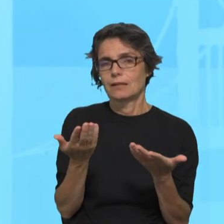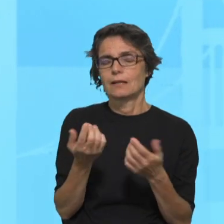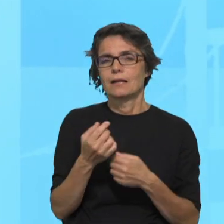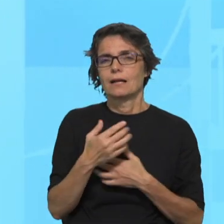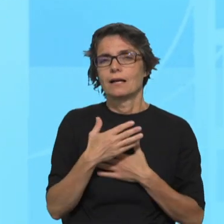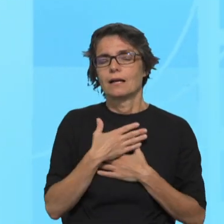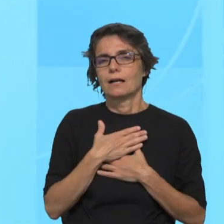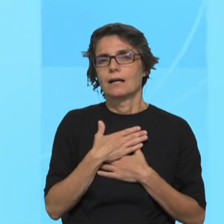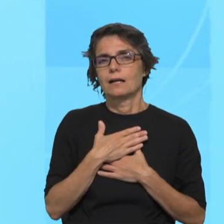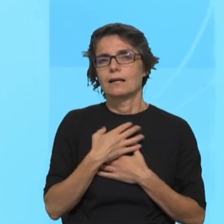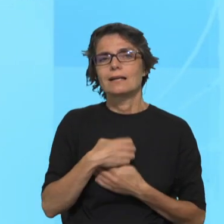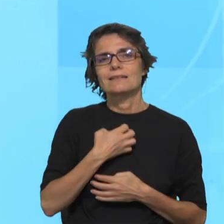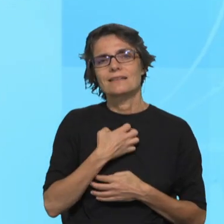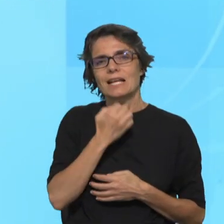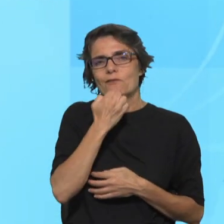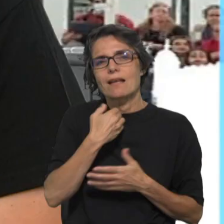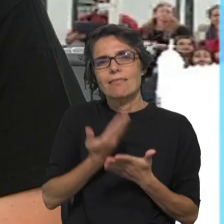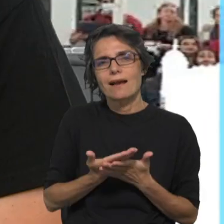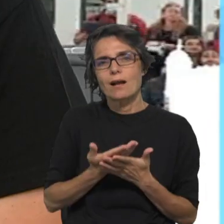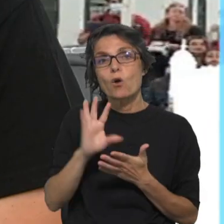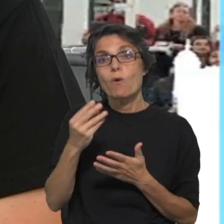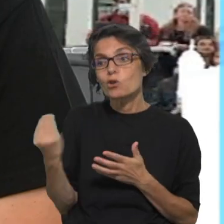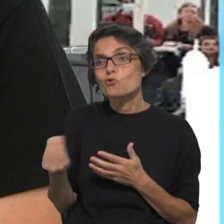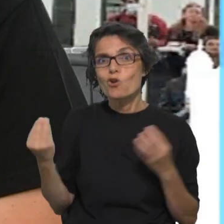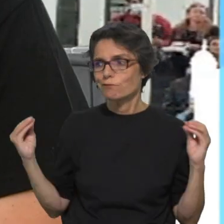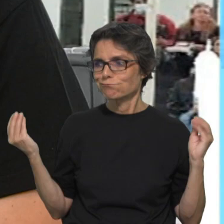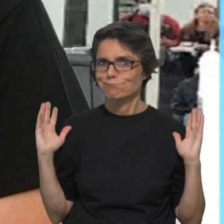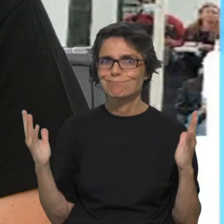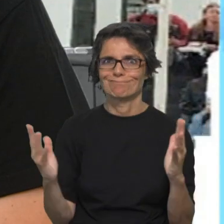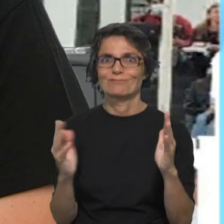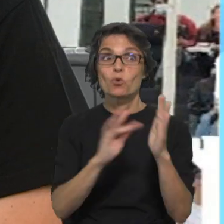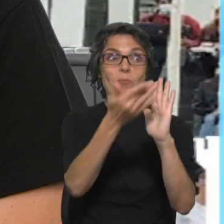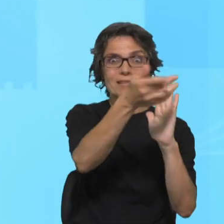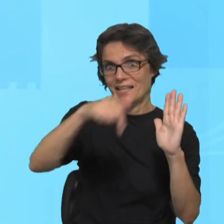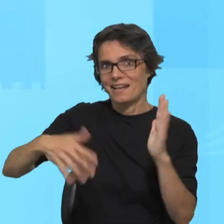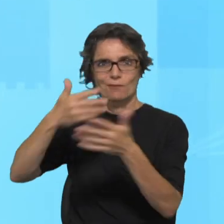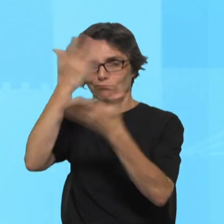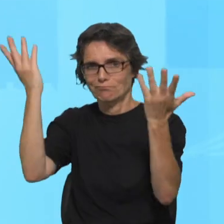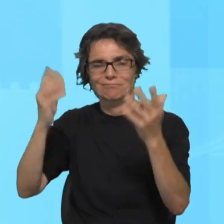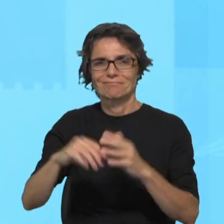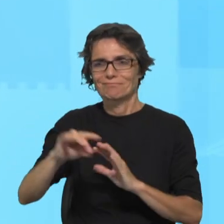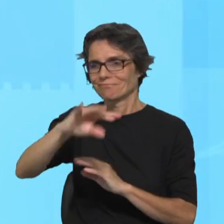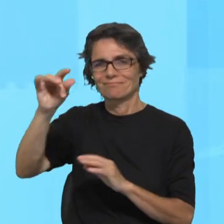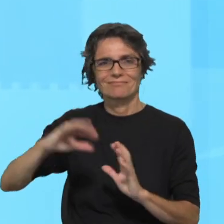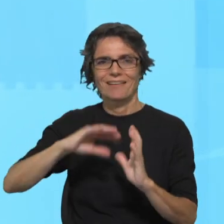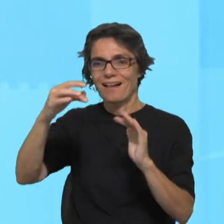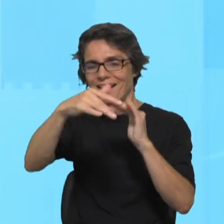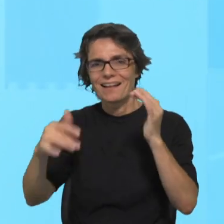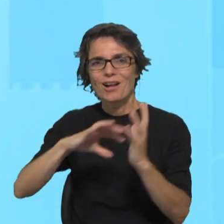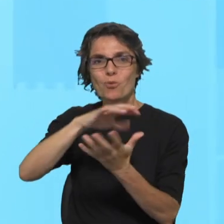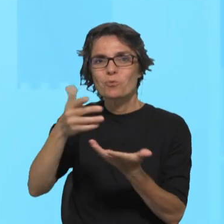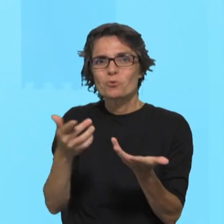gratificante partilhá-la com os mais jovens, ter os jovens a seu lado no Brasil ou em qualquer outro lugar do mundo, também passar-lhes